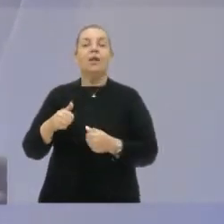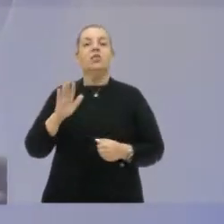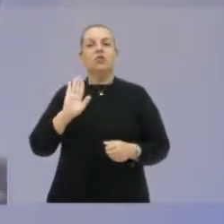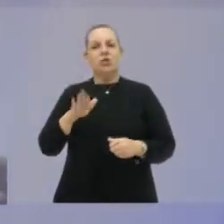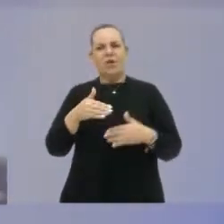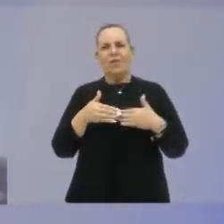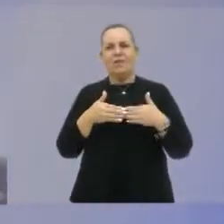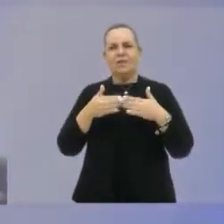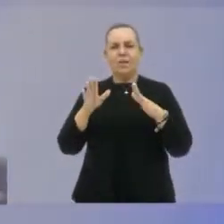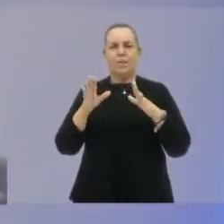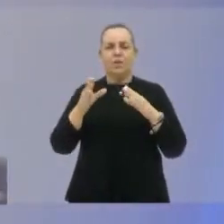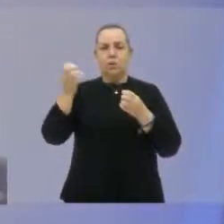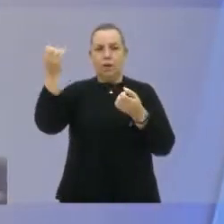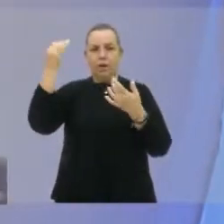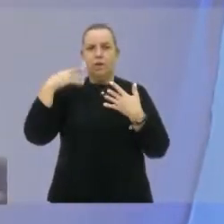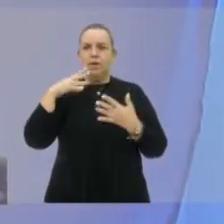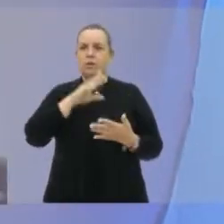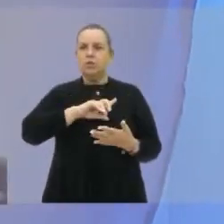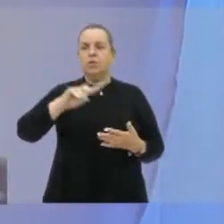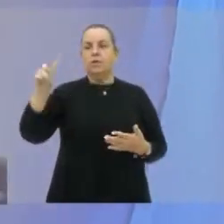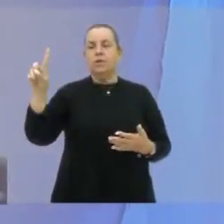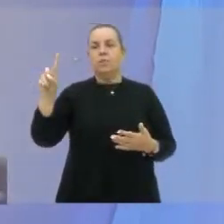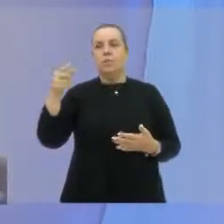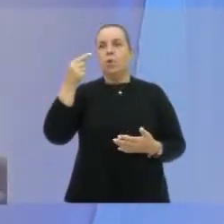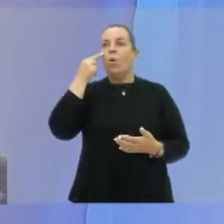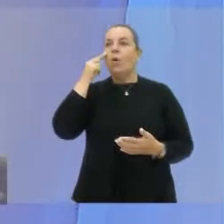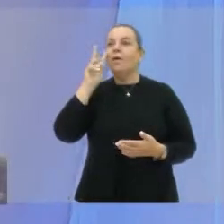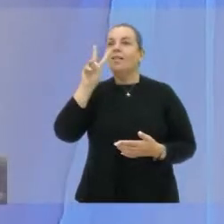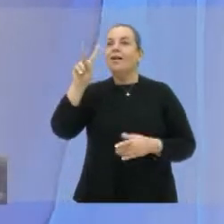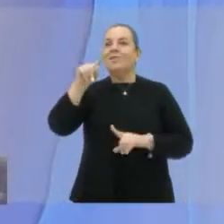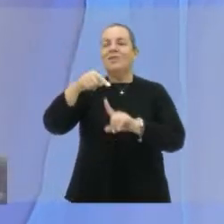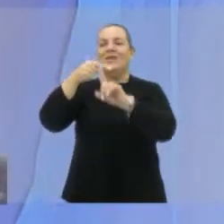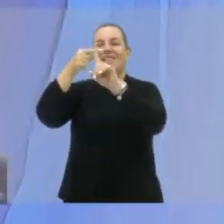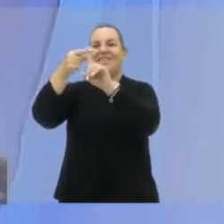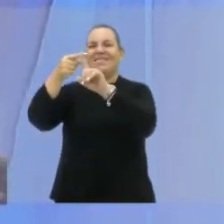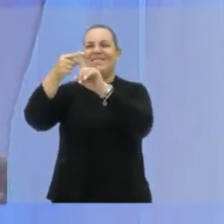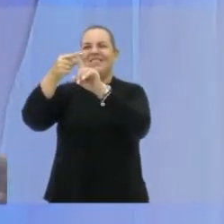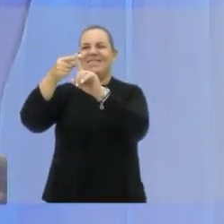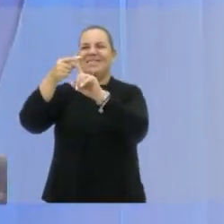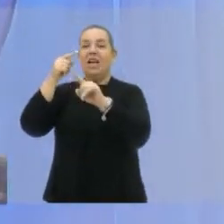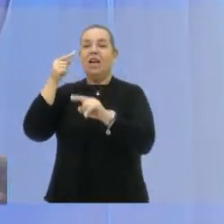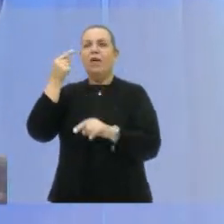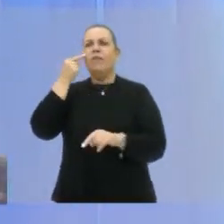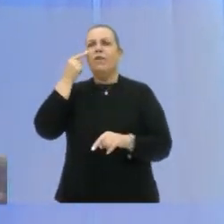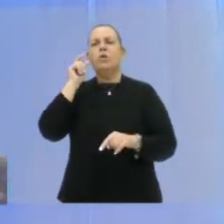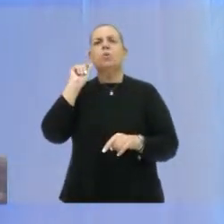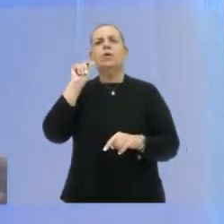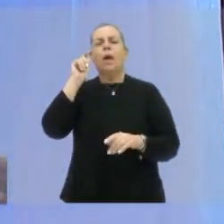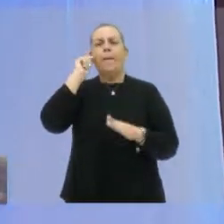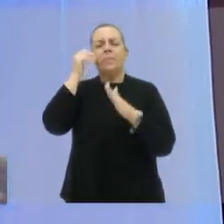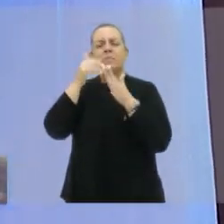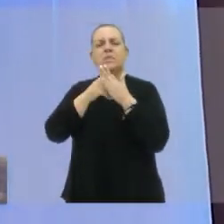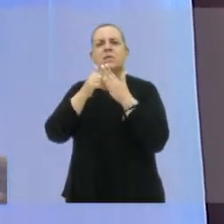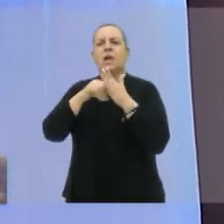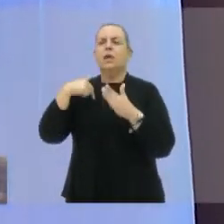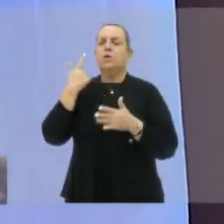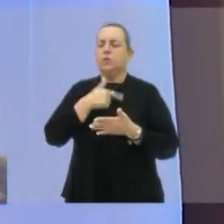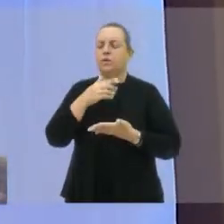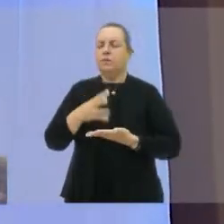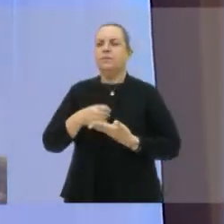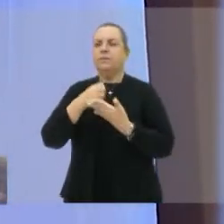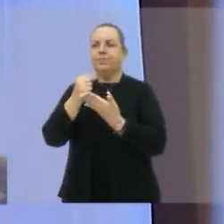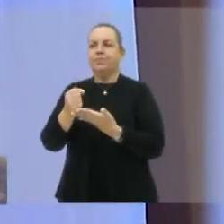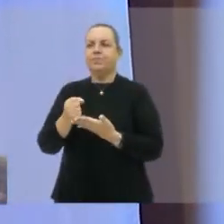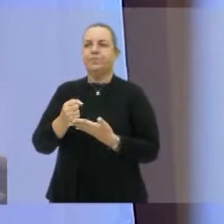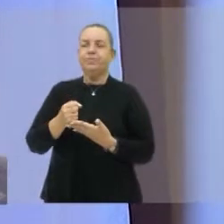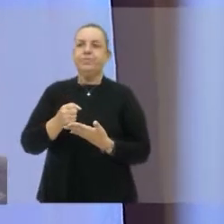graça de Deus, a olhar para a cruz de nosso Senhor, contemplando o mistério da nossa redenção, da